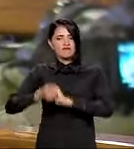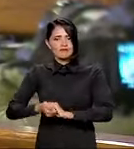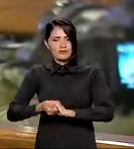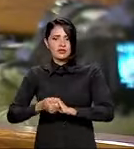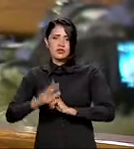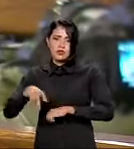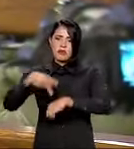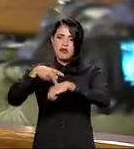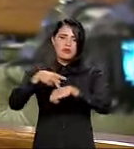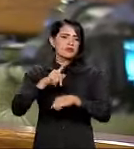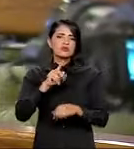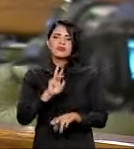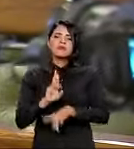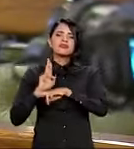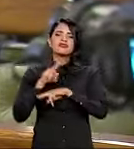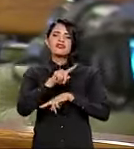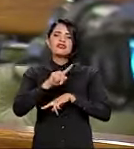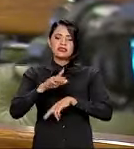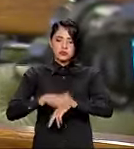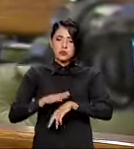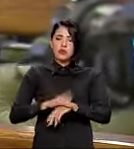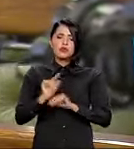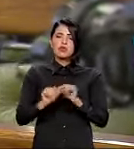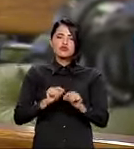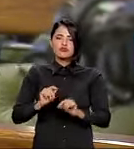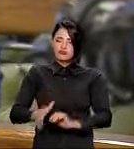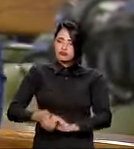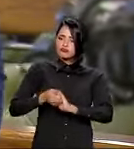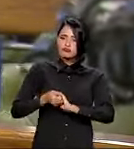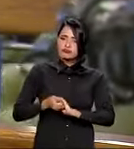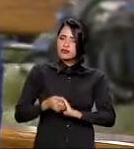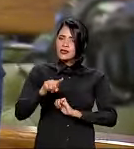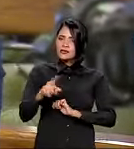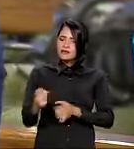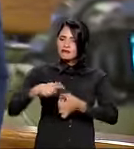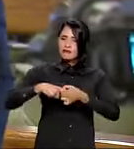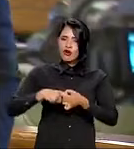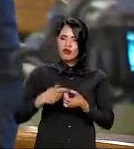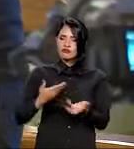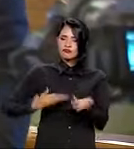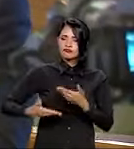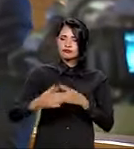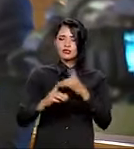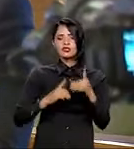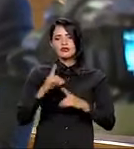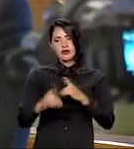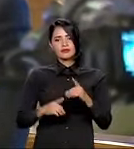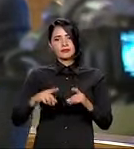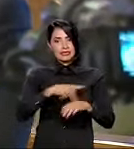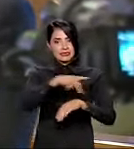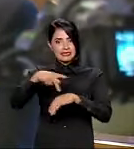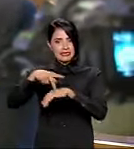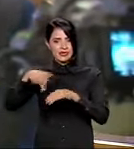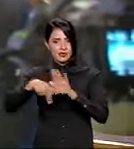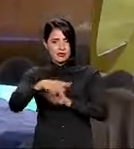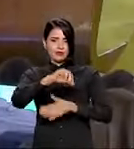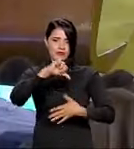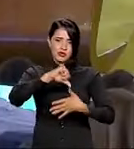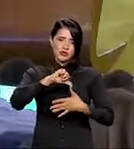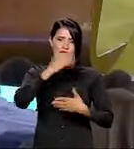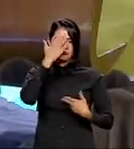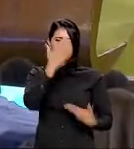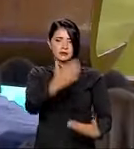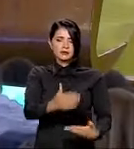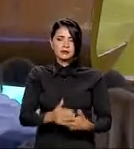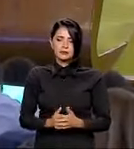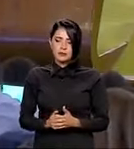os países. O que é que representa esse momento? O que é que representa esse retorno desse diálogo entre as nações aqui da América do Sul? Obrigado,